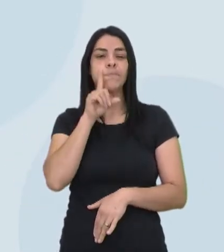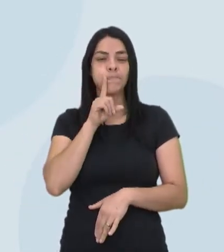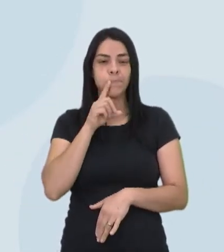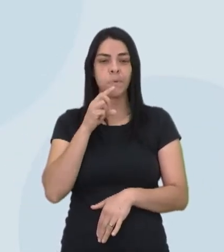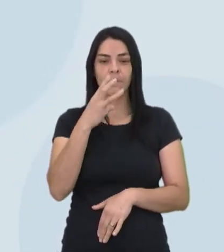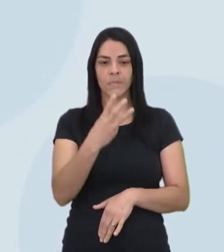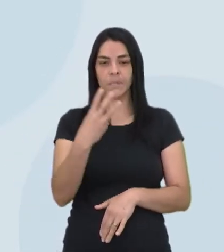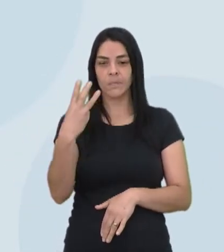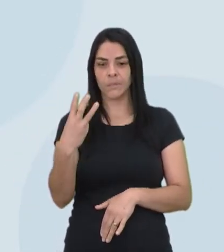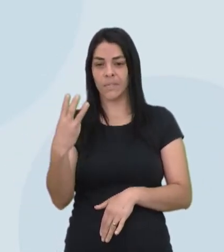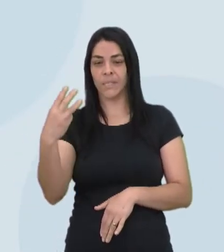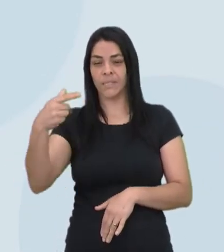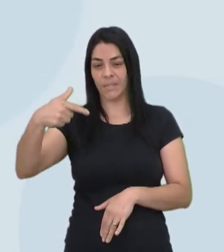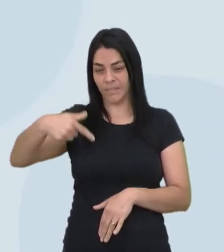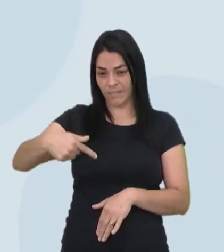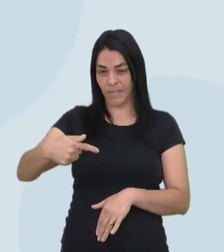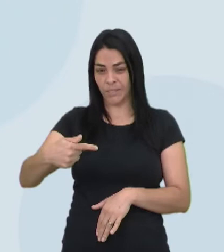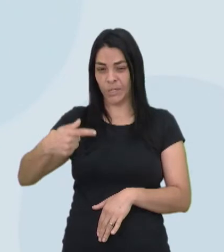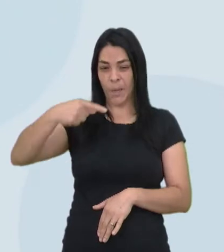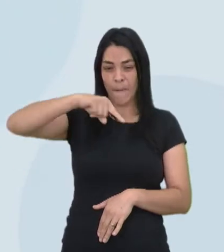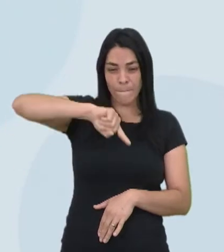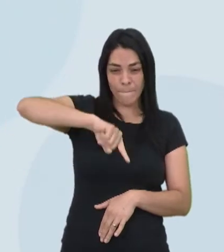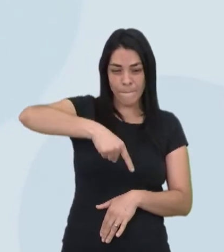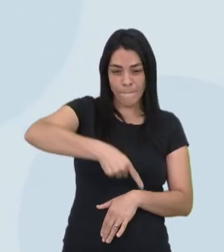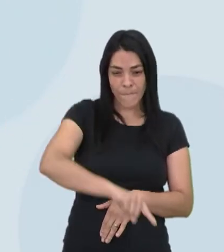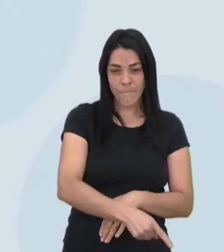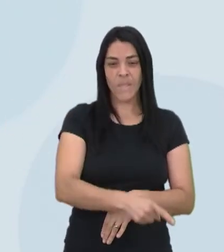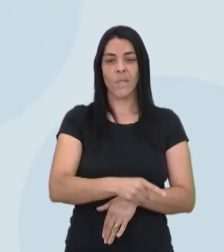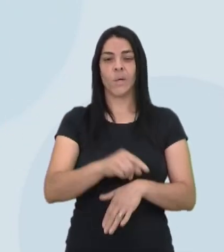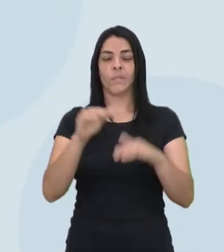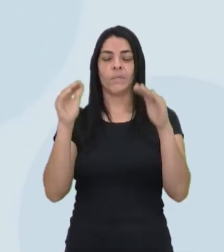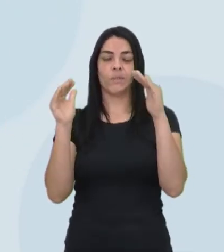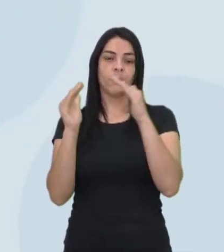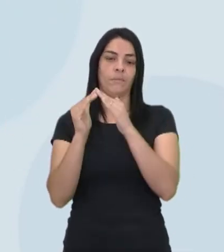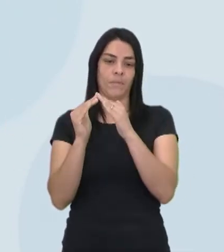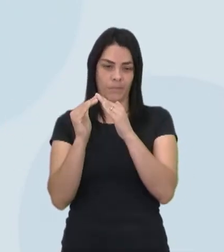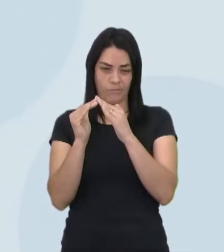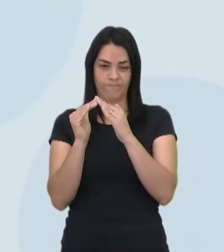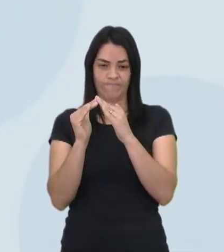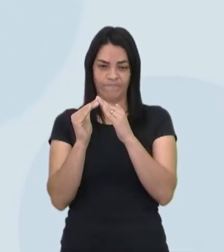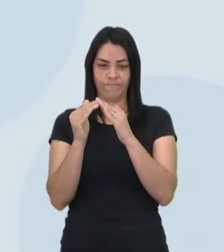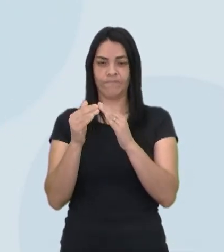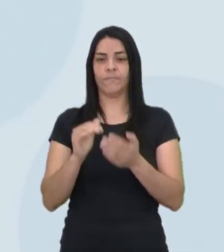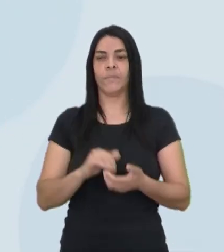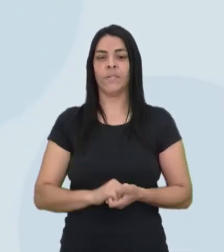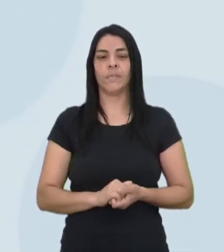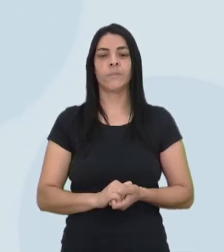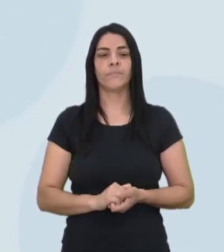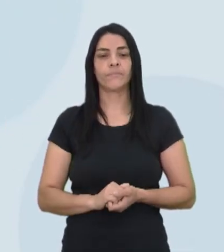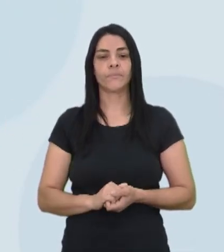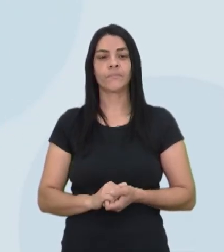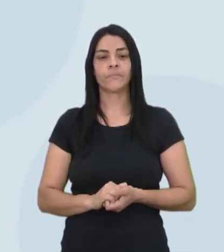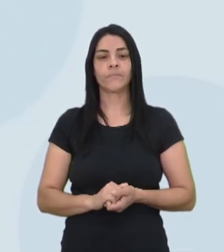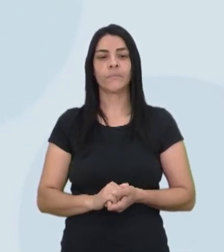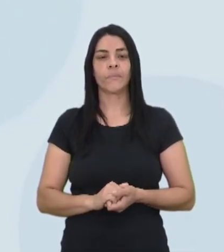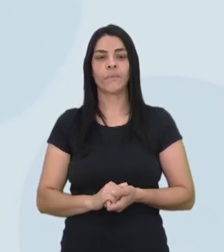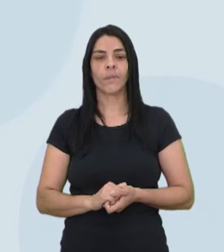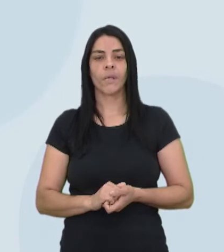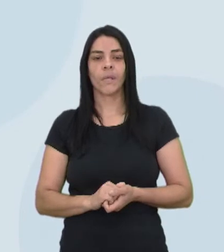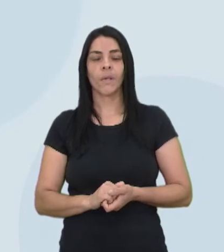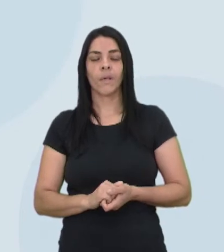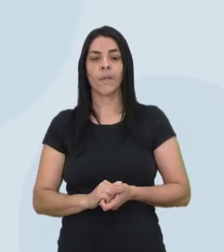337 milhões de habitantes, né? Ou seja, tanto a China, que é o